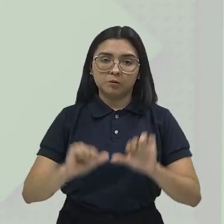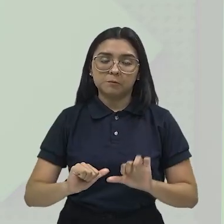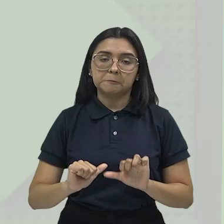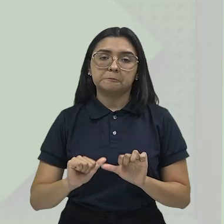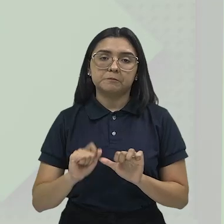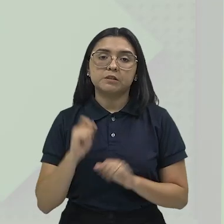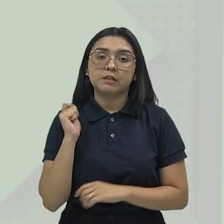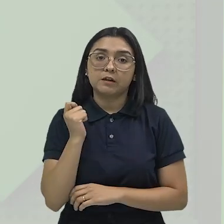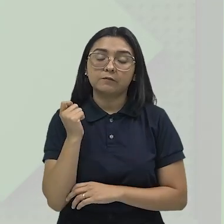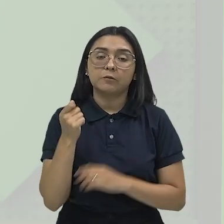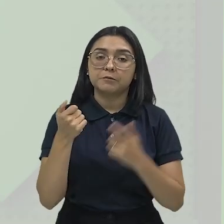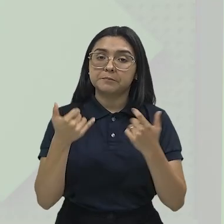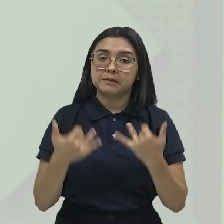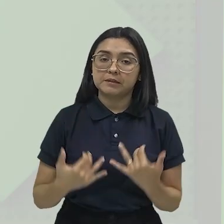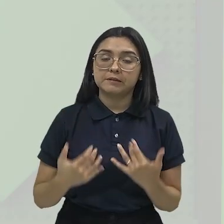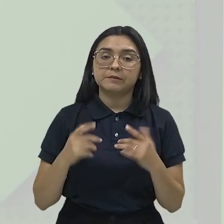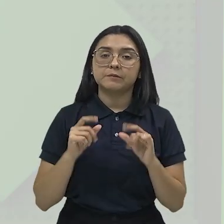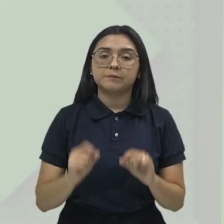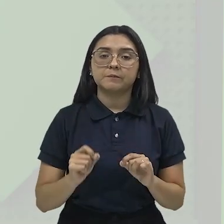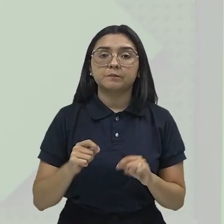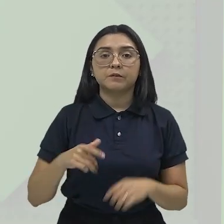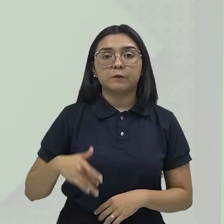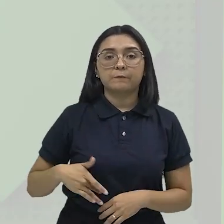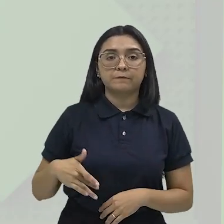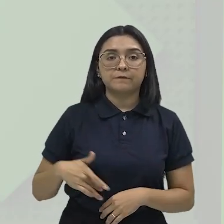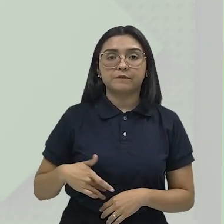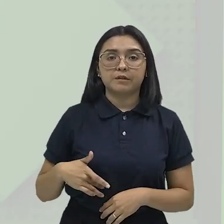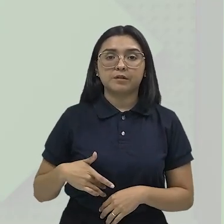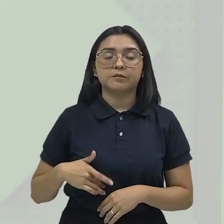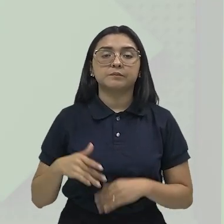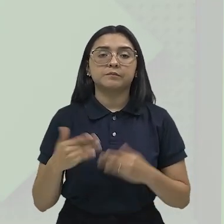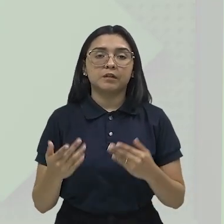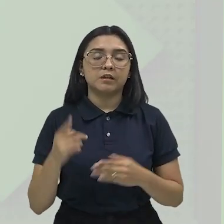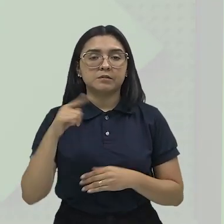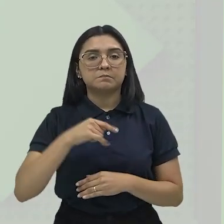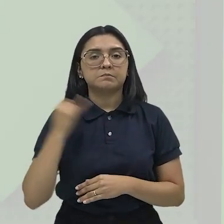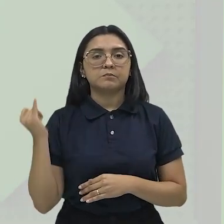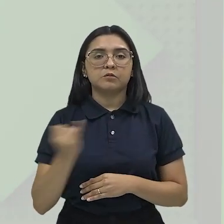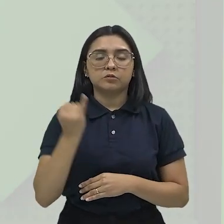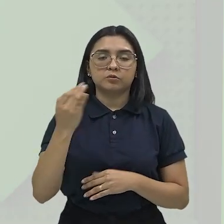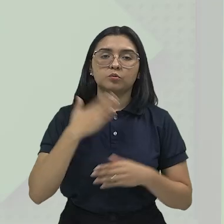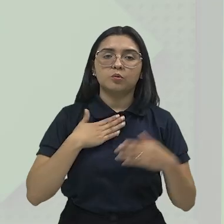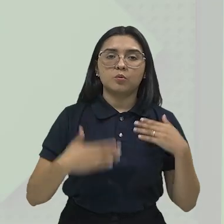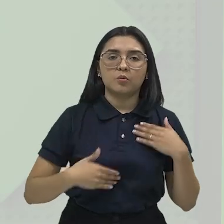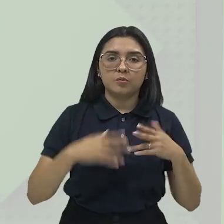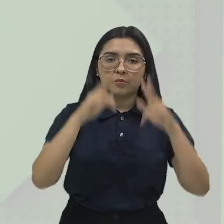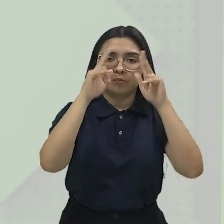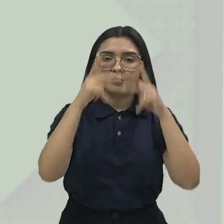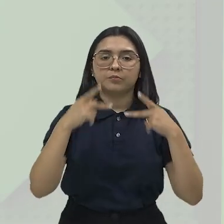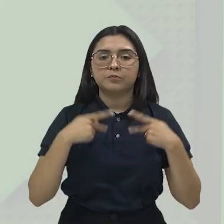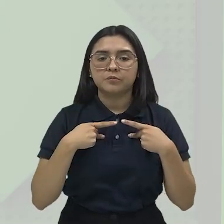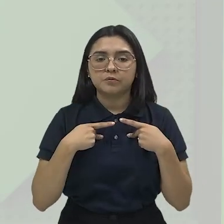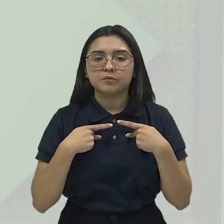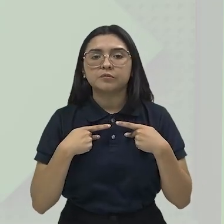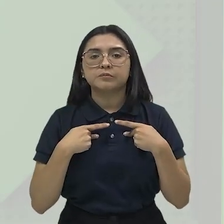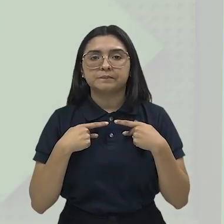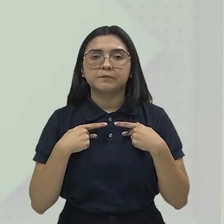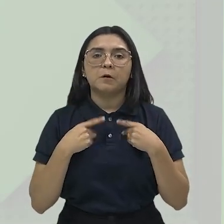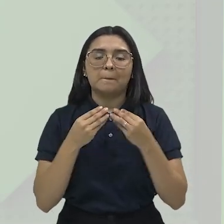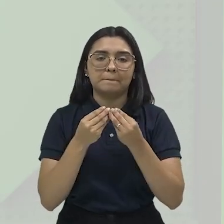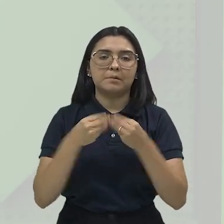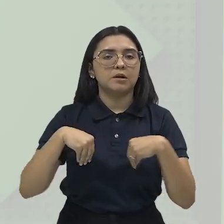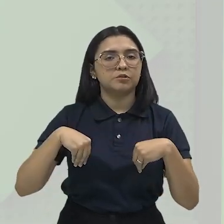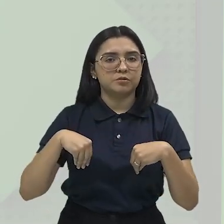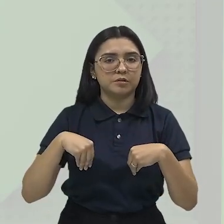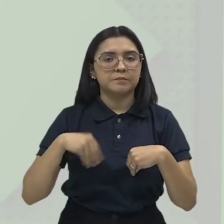falei para vocês, o fígado, ele é um dos órgãos mais importantes do nosso corpo e ele é comprometido quando